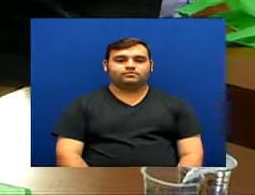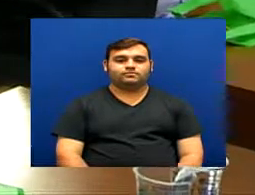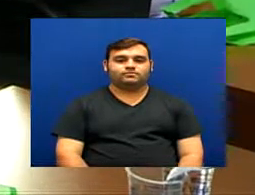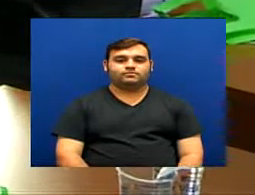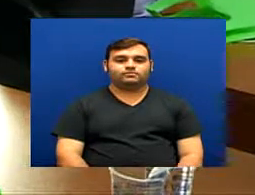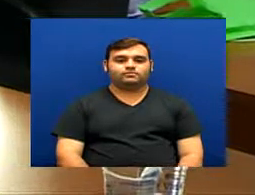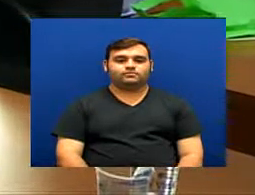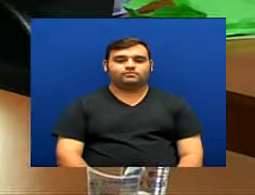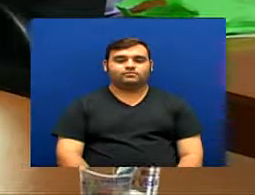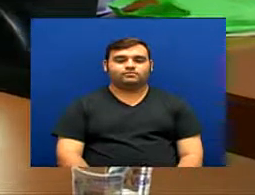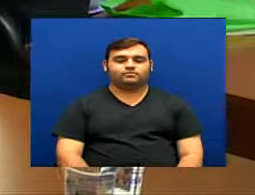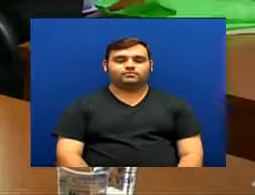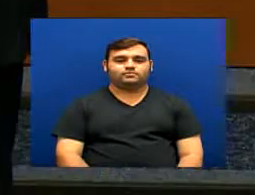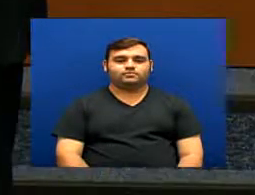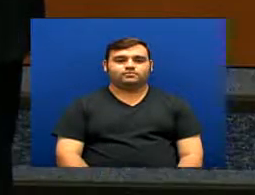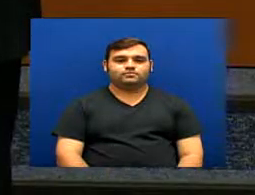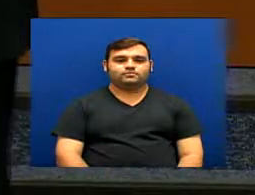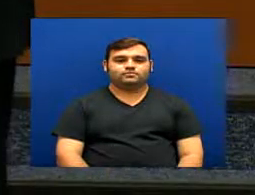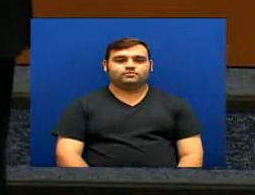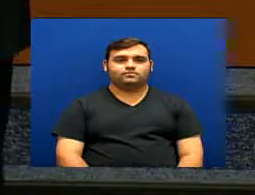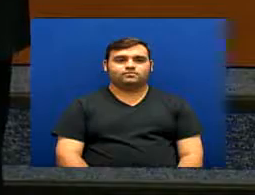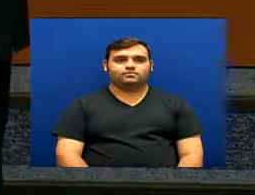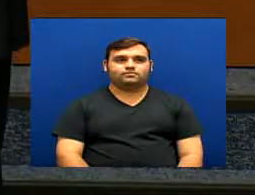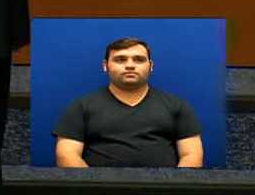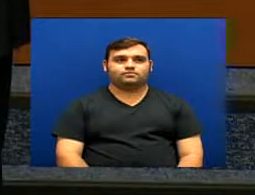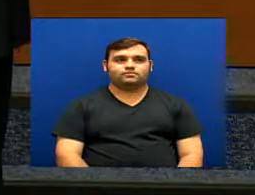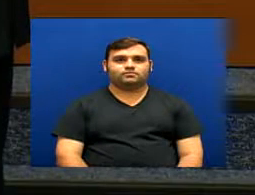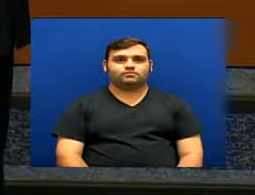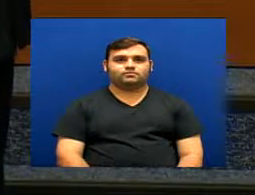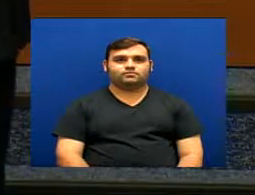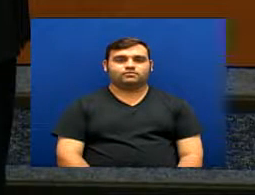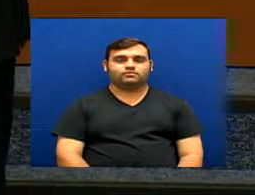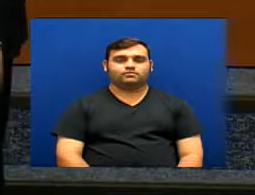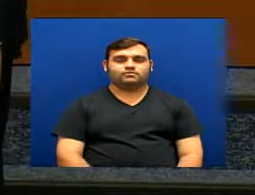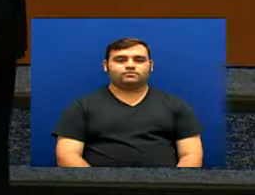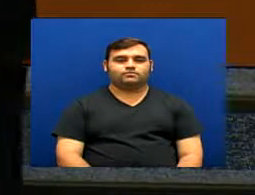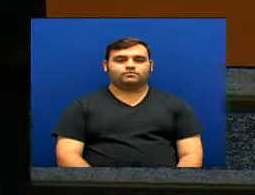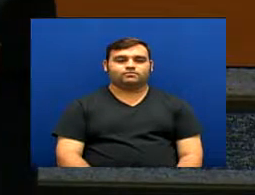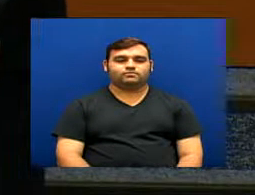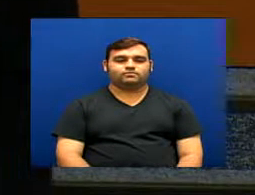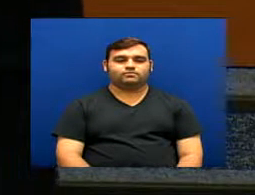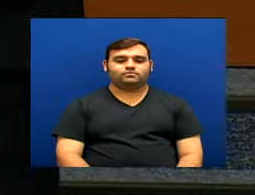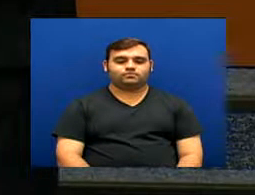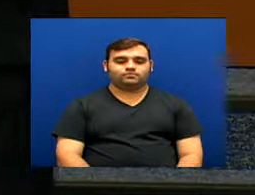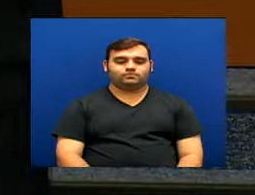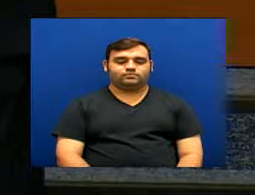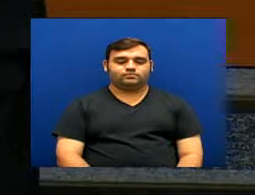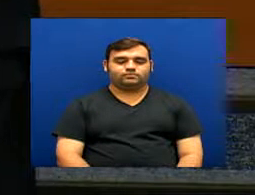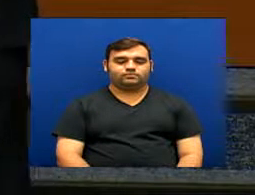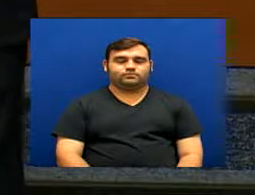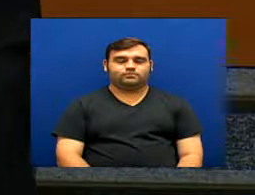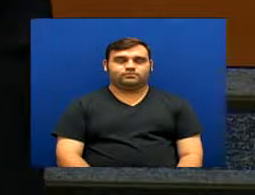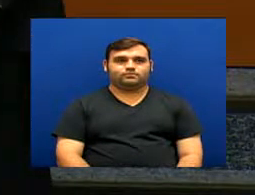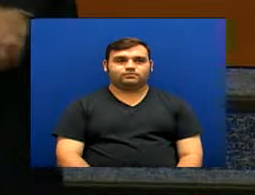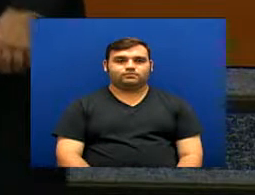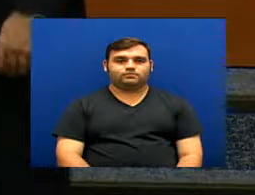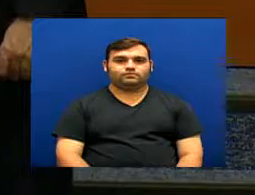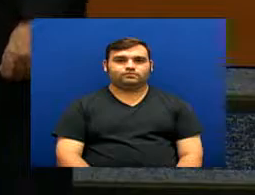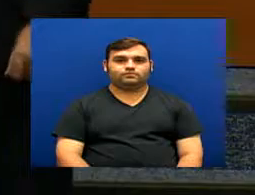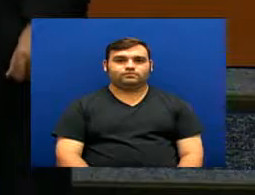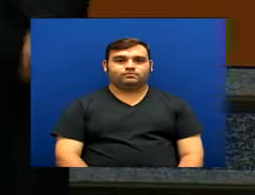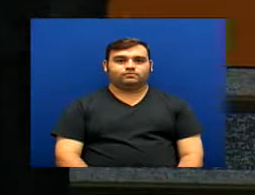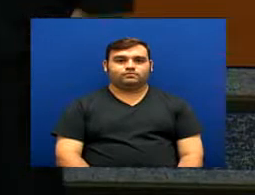Celina, ai, meu Deus. Também, depois de 61 anos, a memória já não ajuda muito, irmão. Mas o